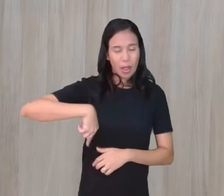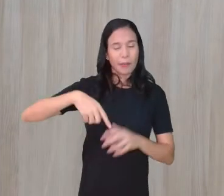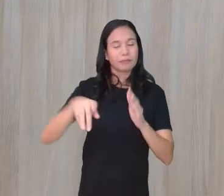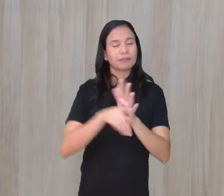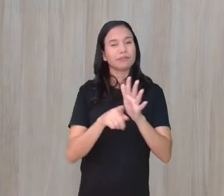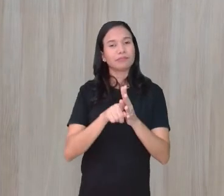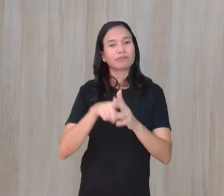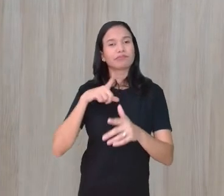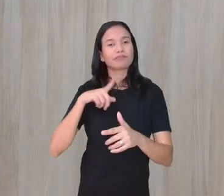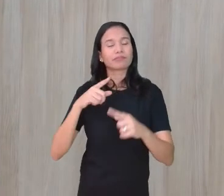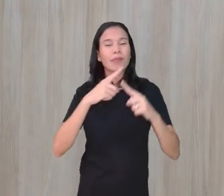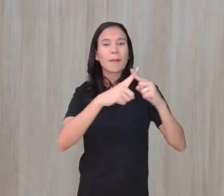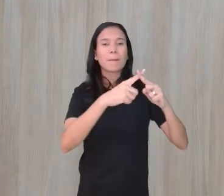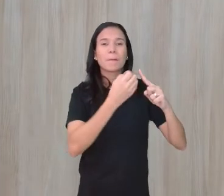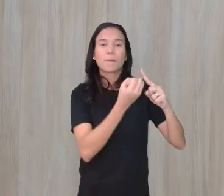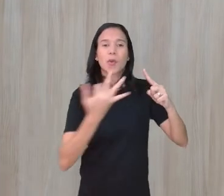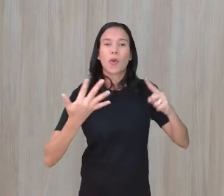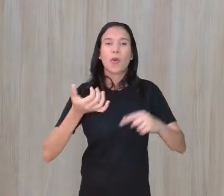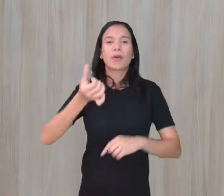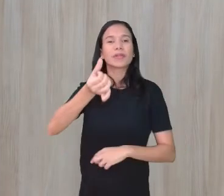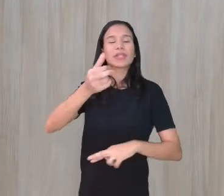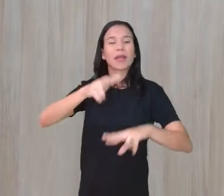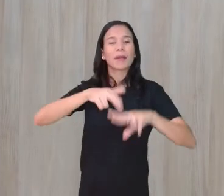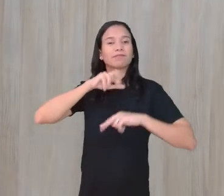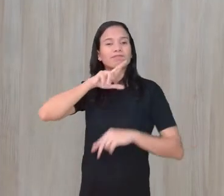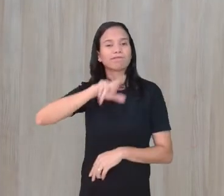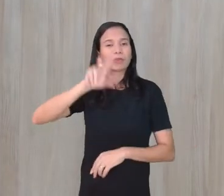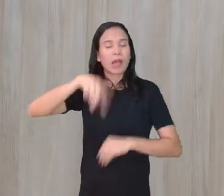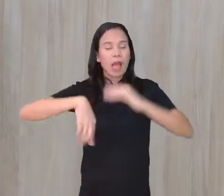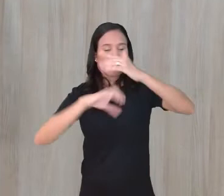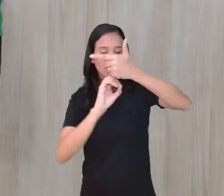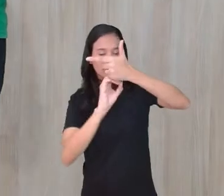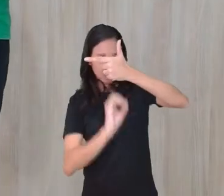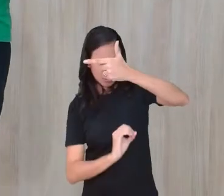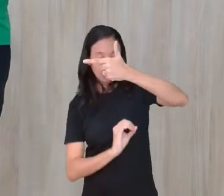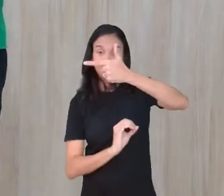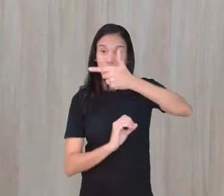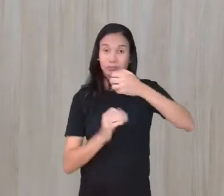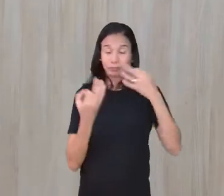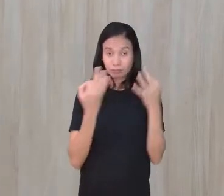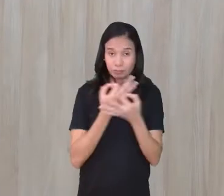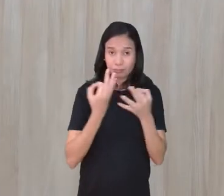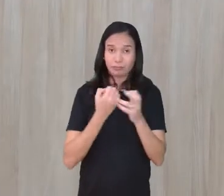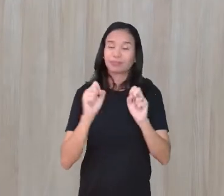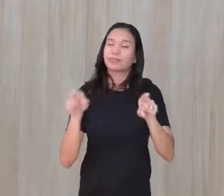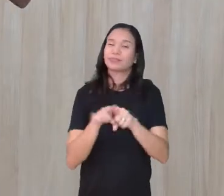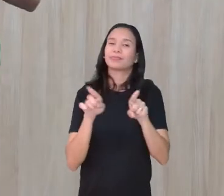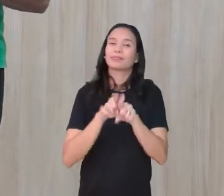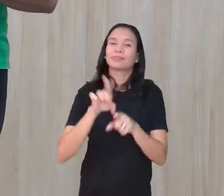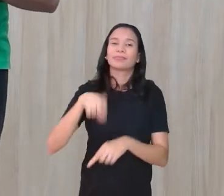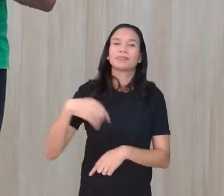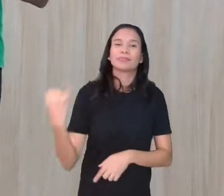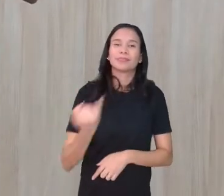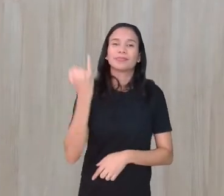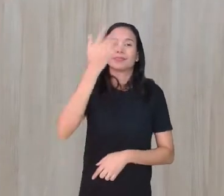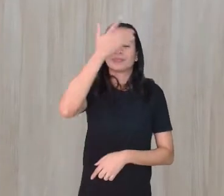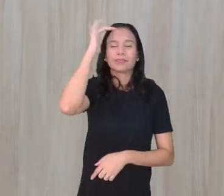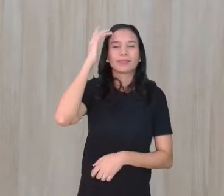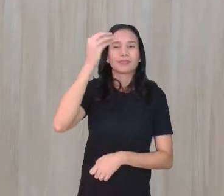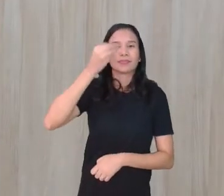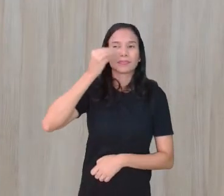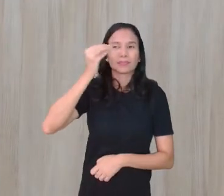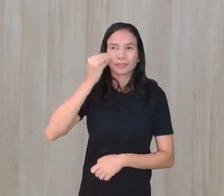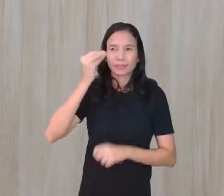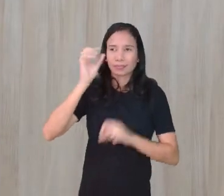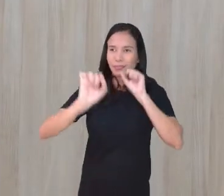6, porque a divisão dá o quê? É exata. Outra coisa bastante importante que dá para você notar é o seguinte, veja.